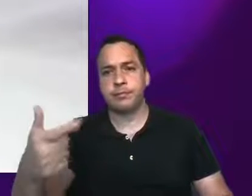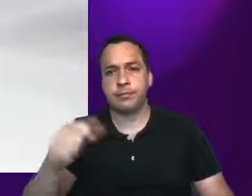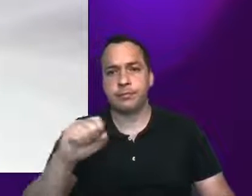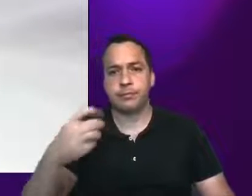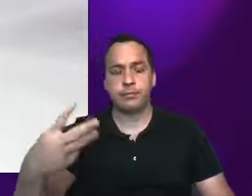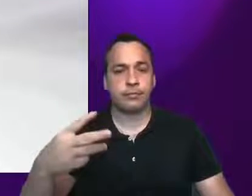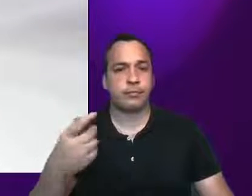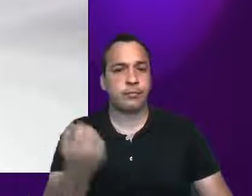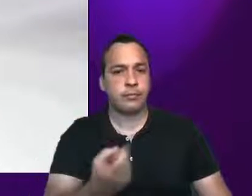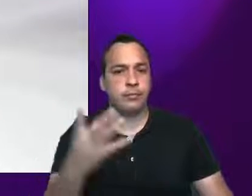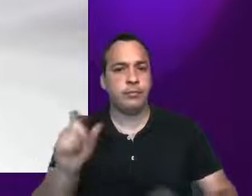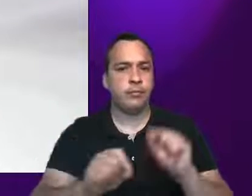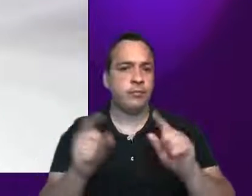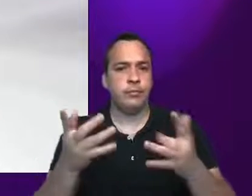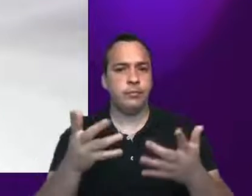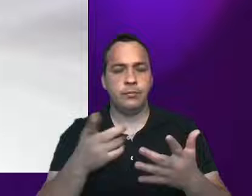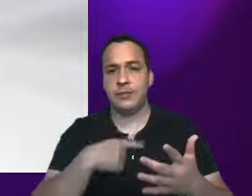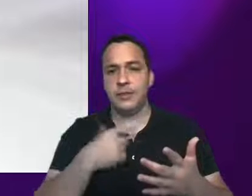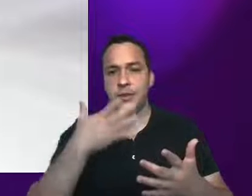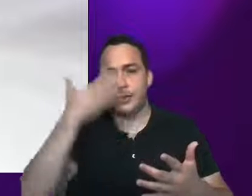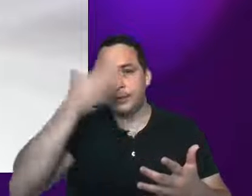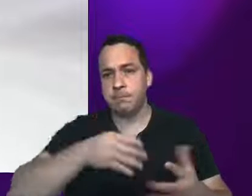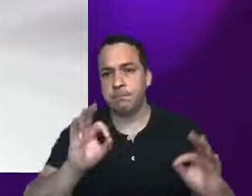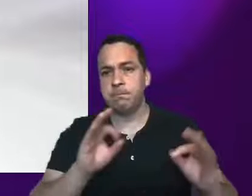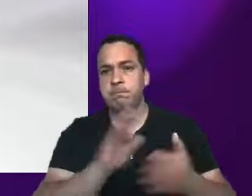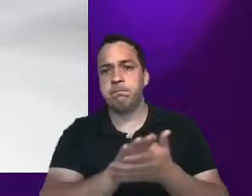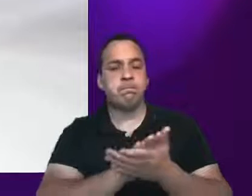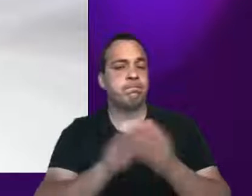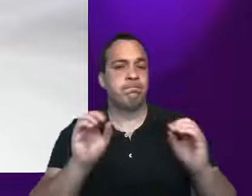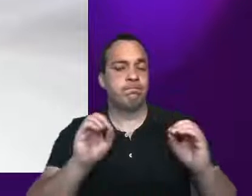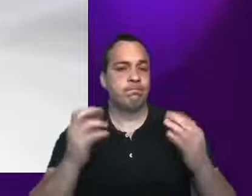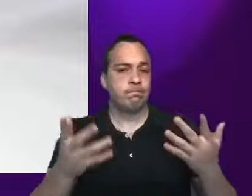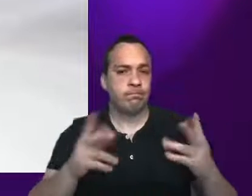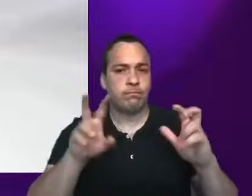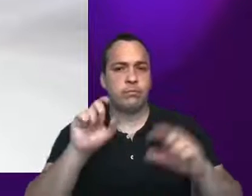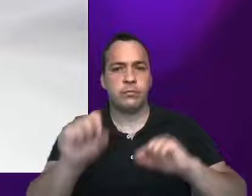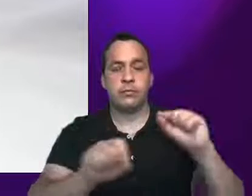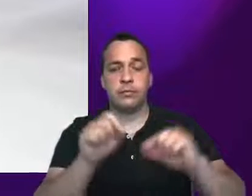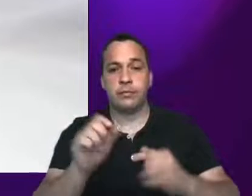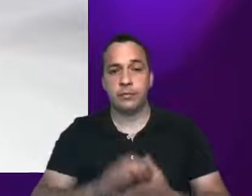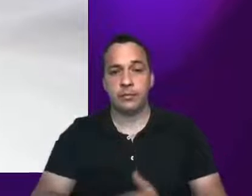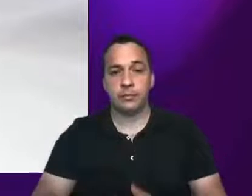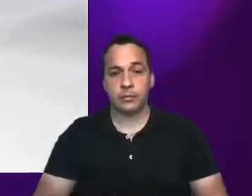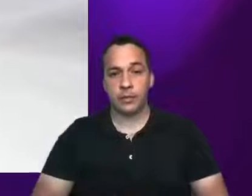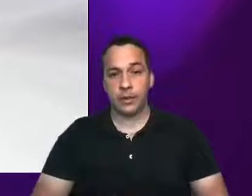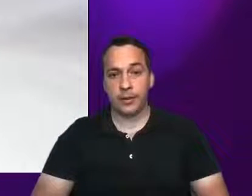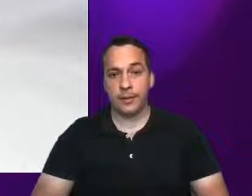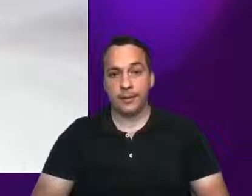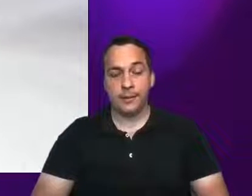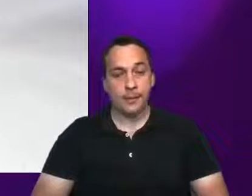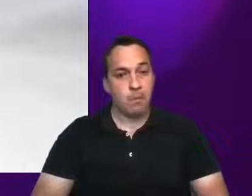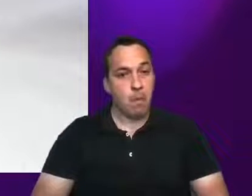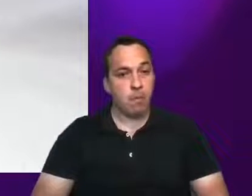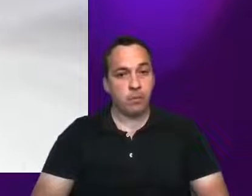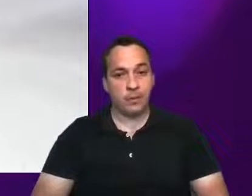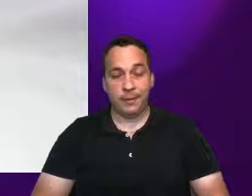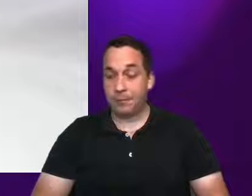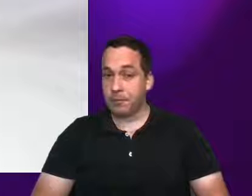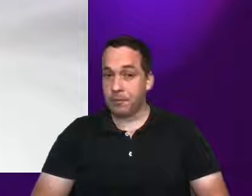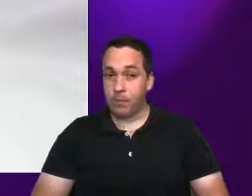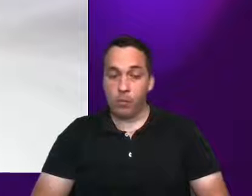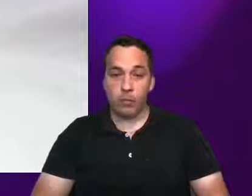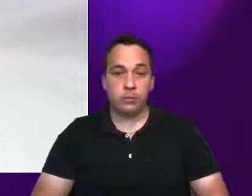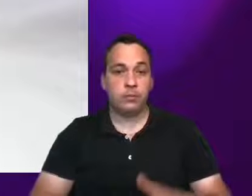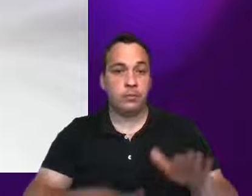excreção. Mas isso a gente não tem evidência robusta em relação a isso. Talvez não seja nem esse mecanismo molecular